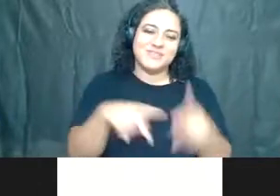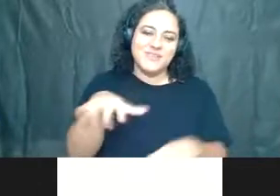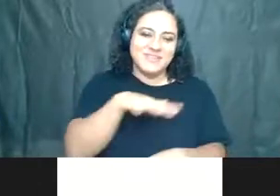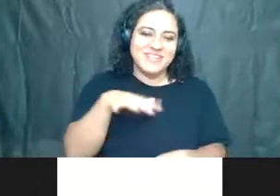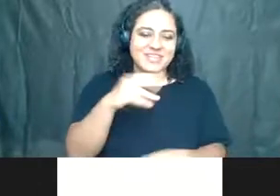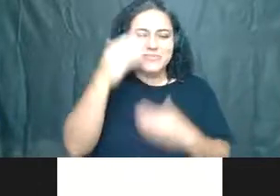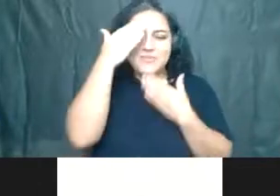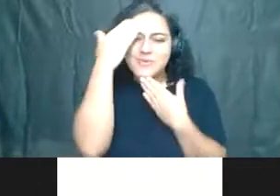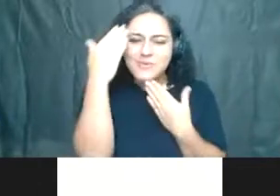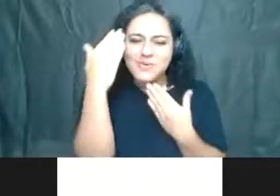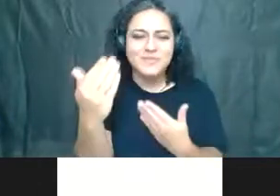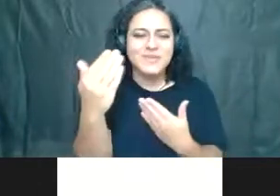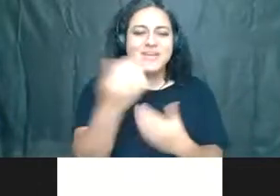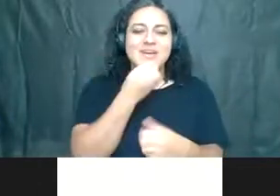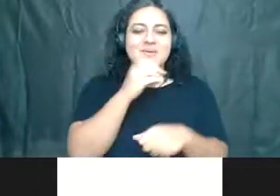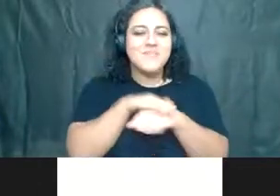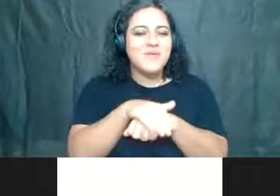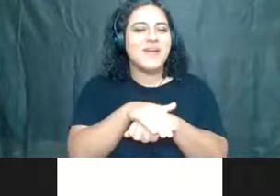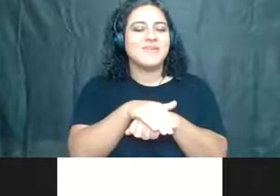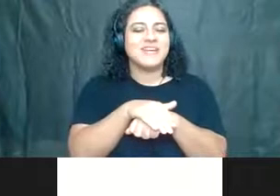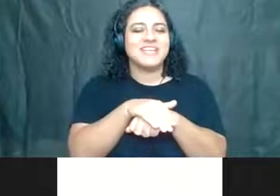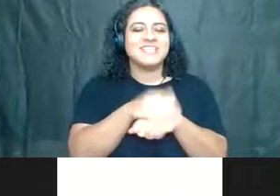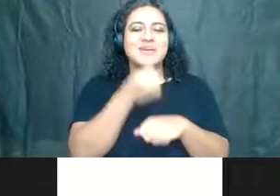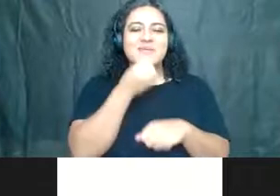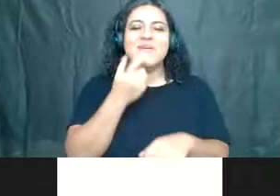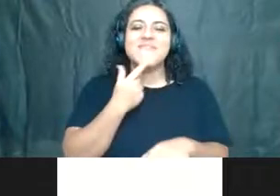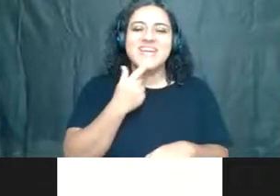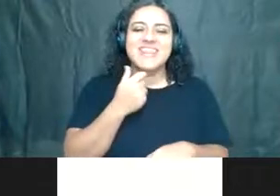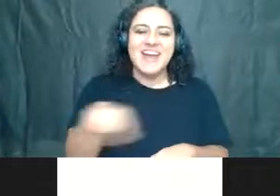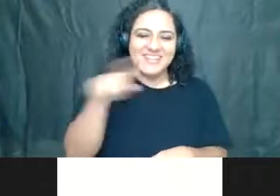obrigado, boa noite e bom feriado a todos.